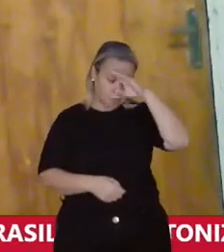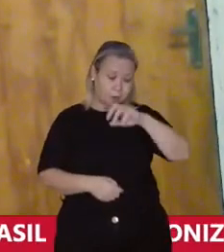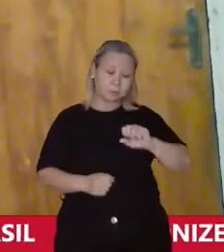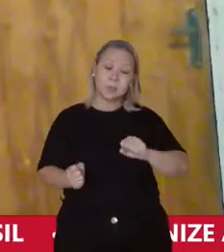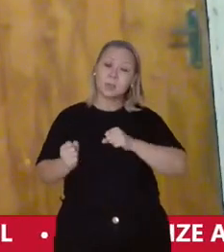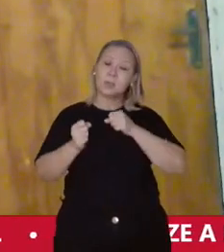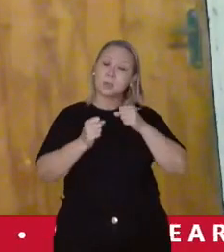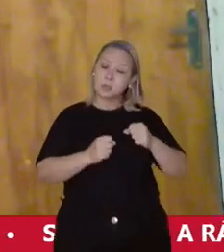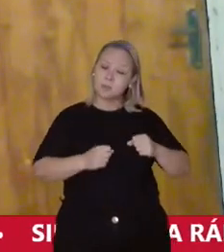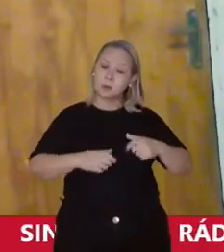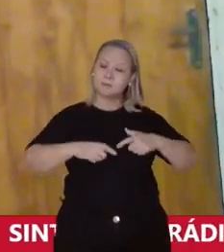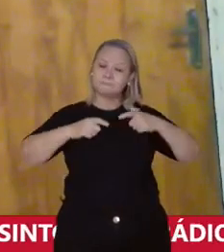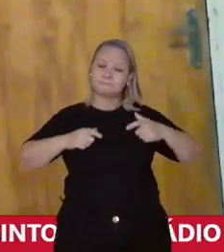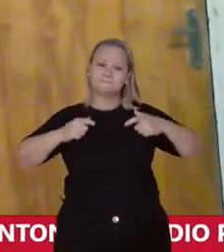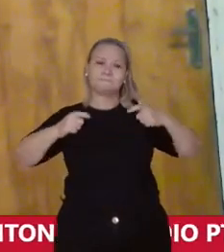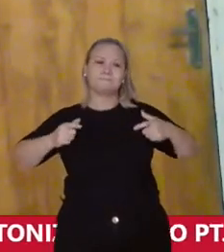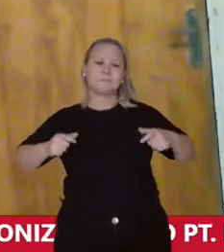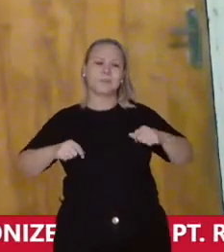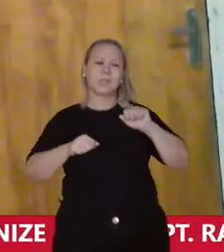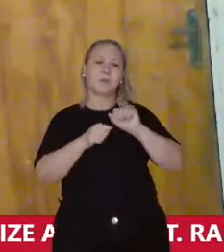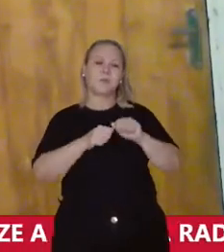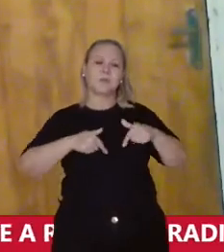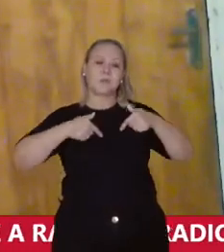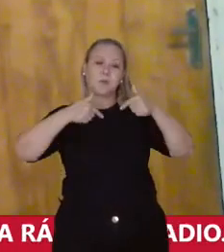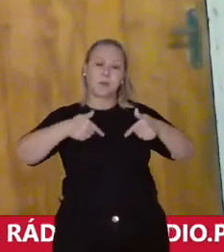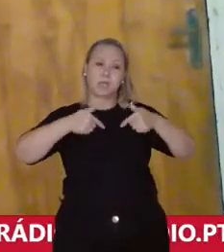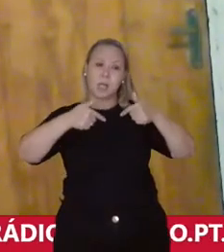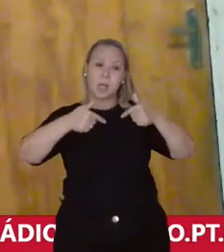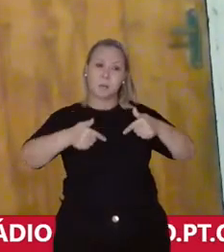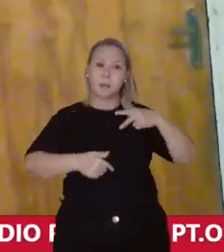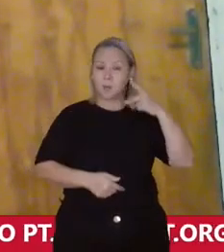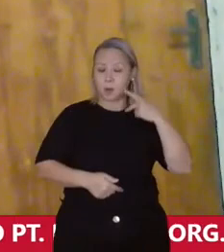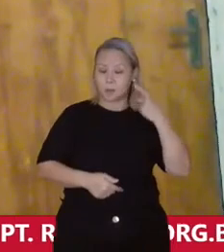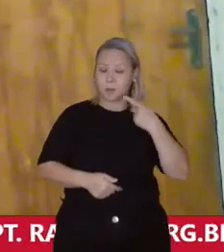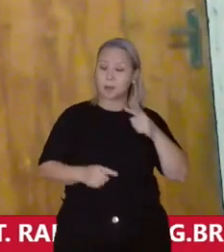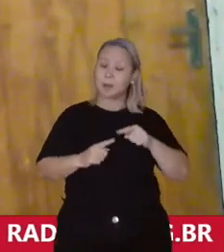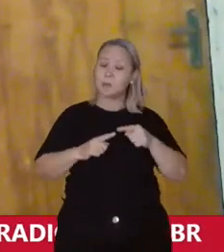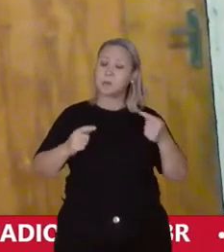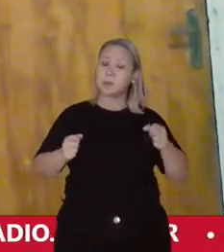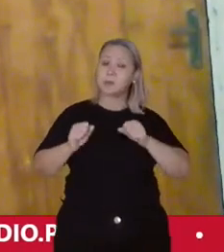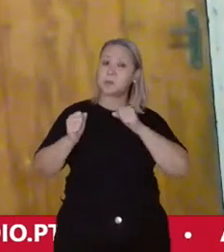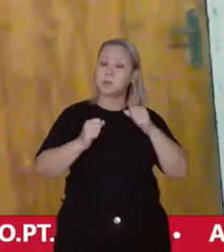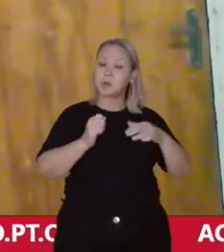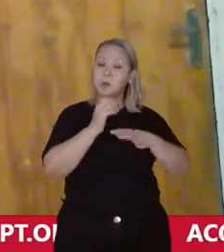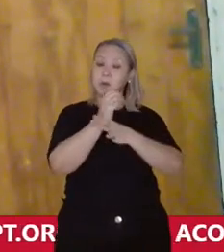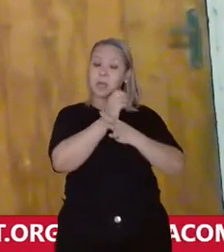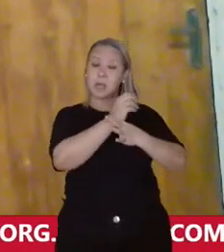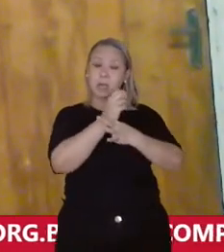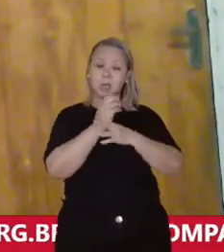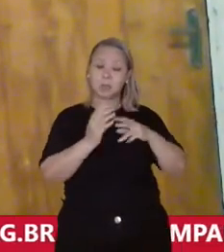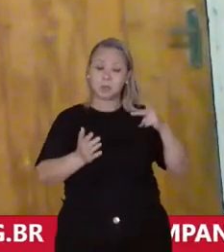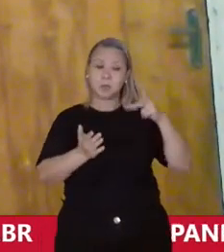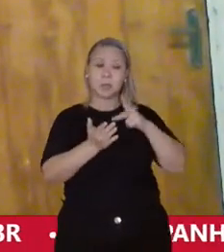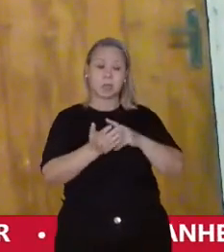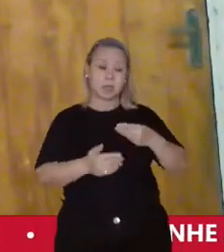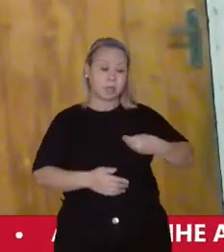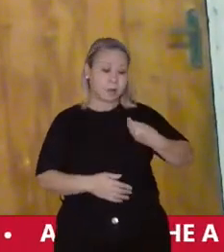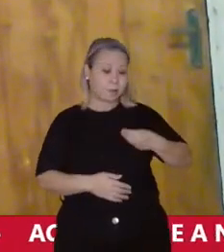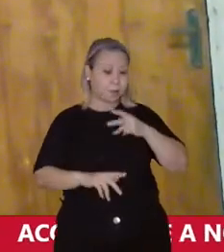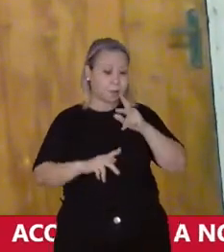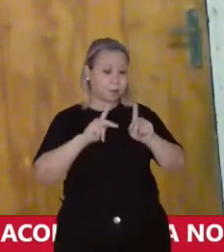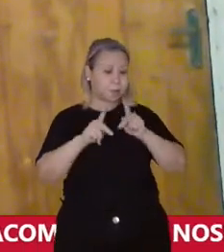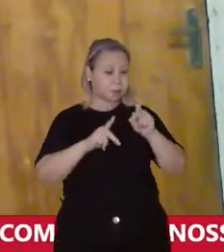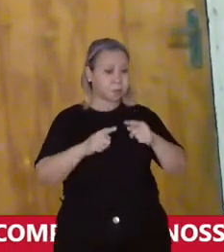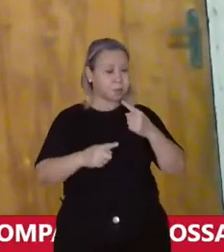fazendo o enfrentamento no parlamento, mas que a gente possa garantir essas políticas públicas de fato na vida das nossas populações, porque elas são